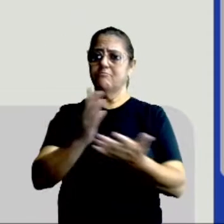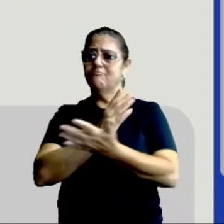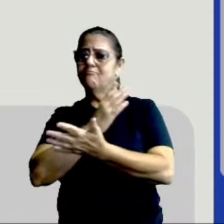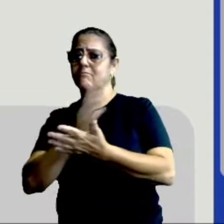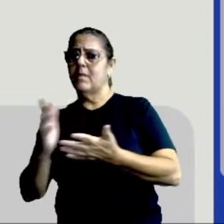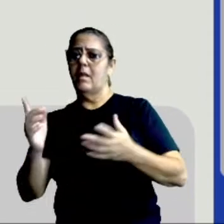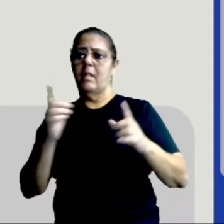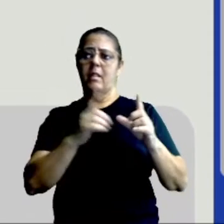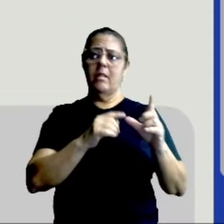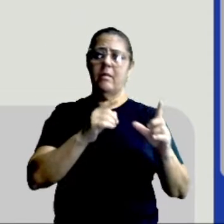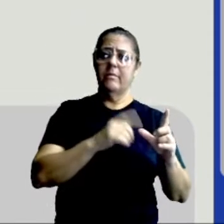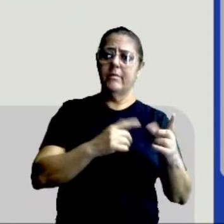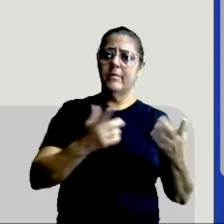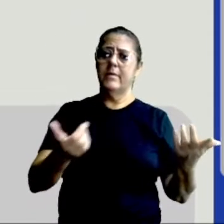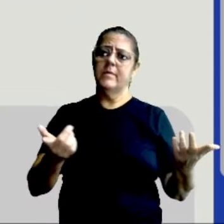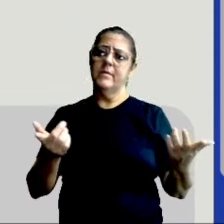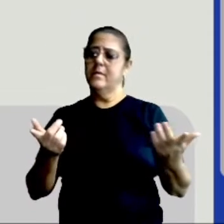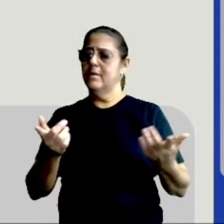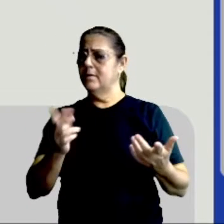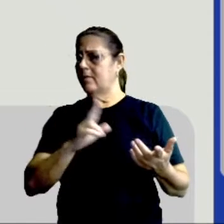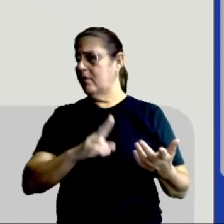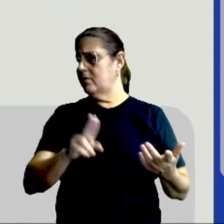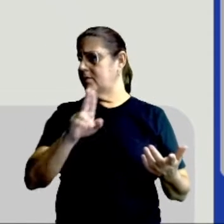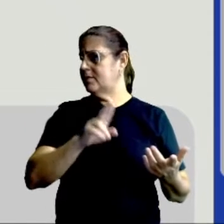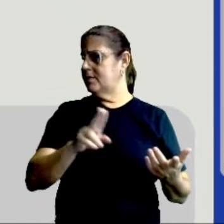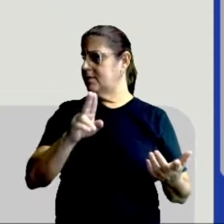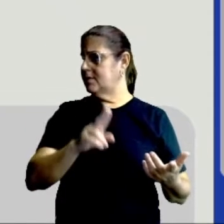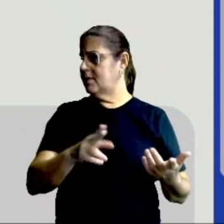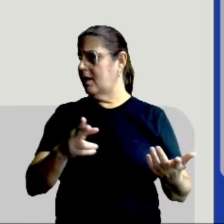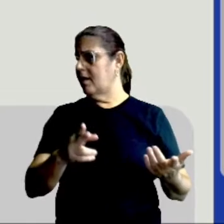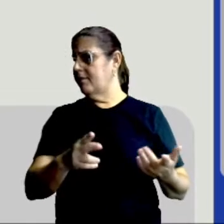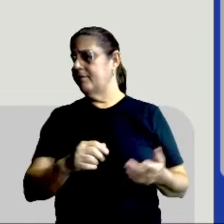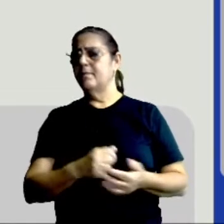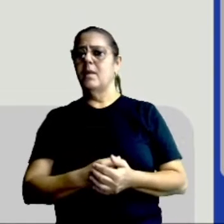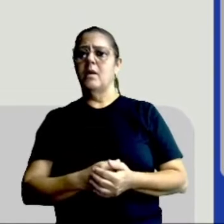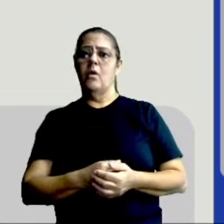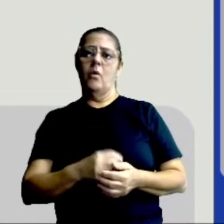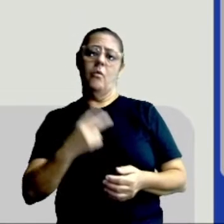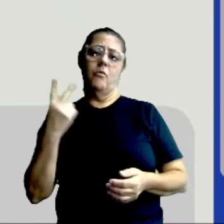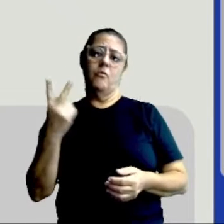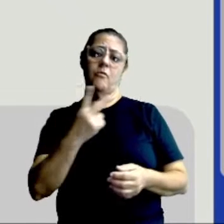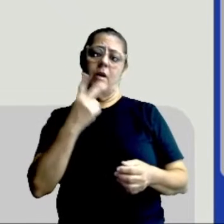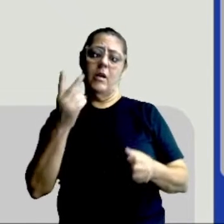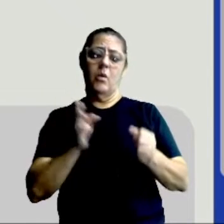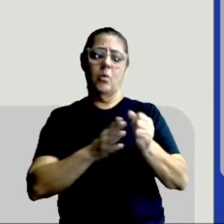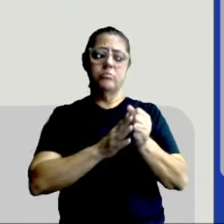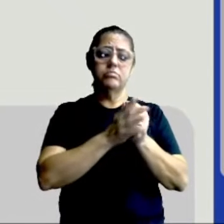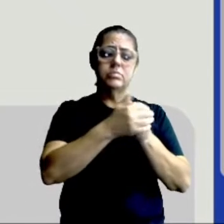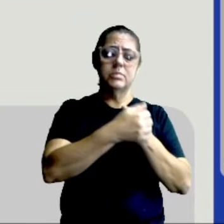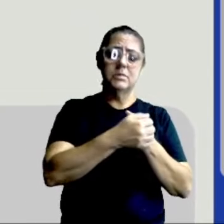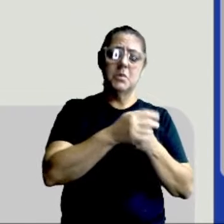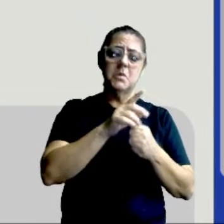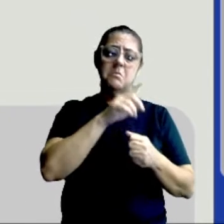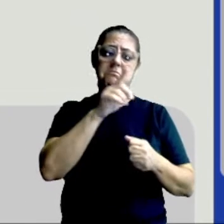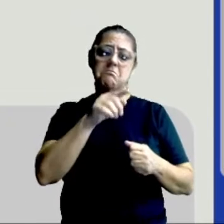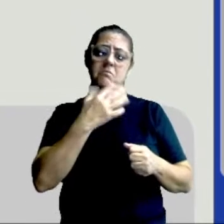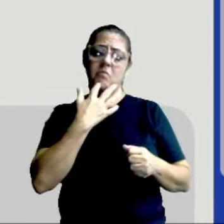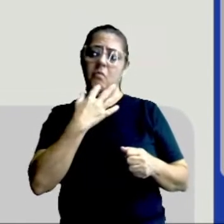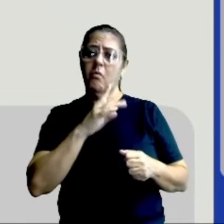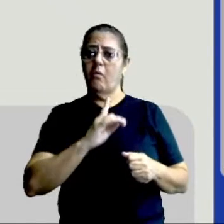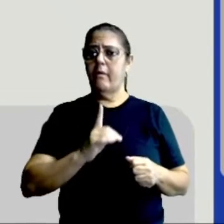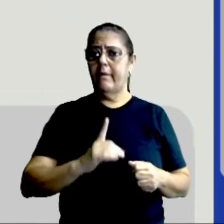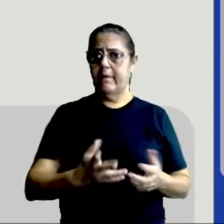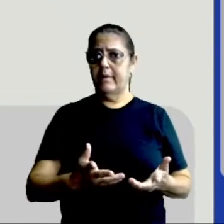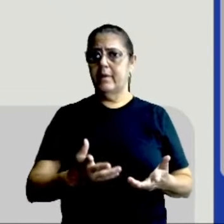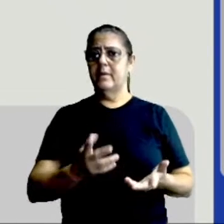situações letrinhas aqui também, que a gente vai ver que significa um valor desconhecido, a gente chama isso de variável incógnita, enfim.